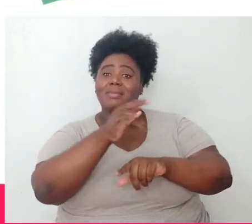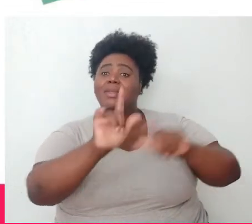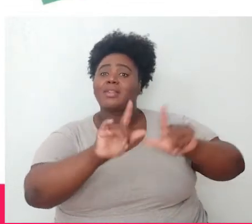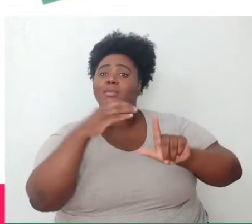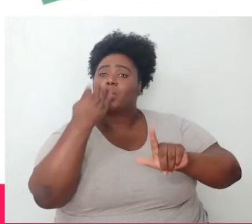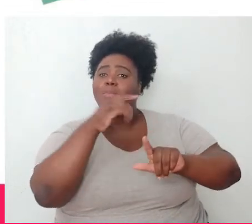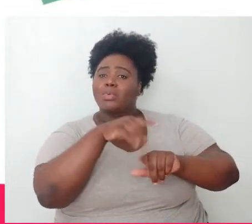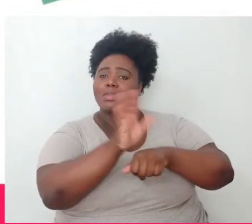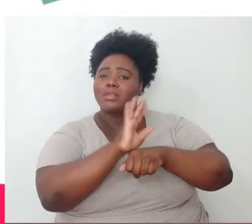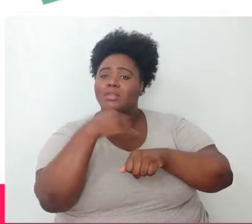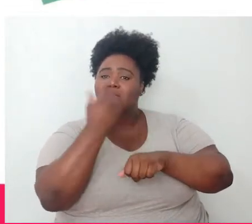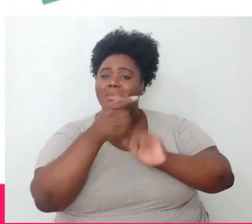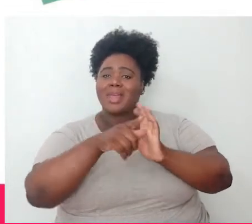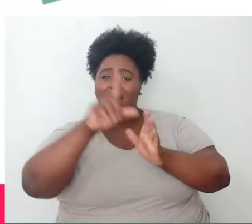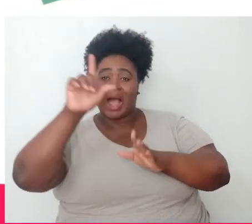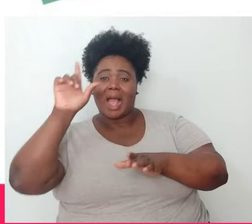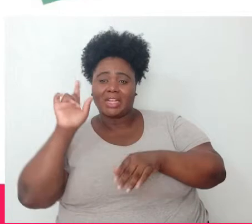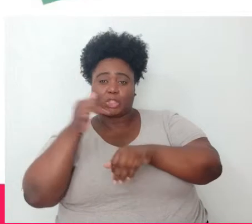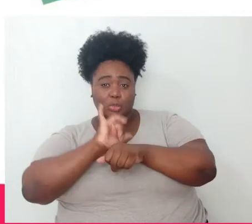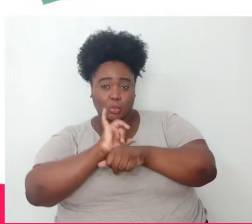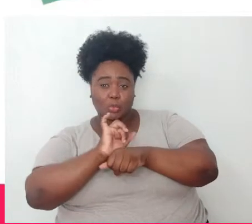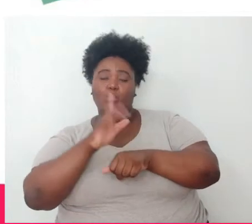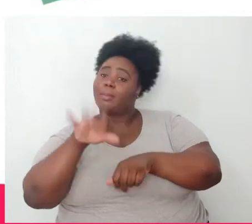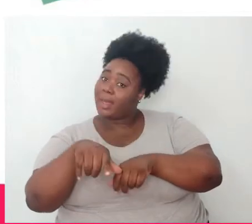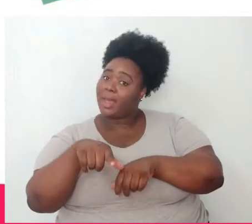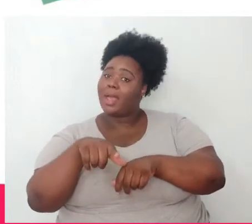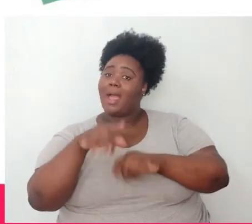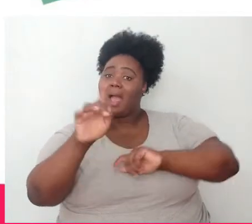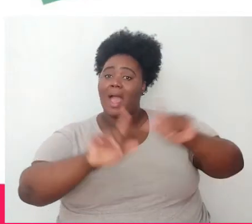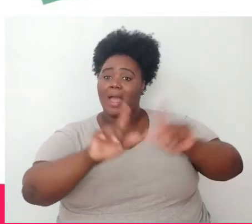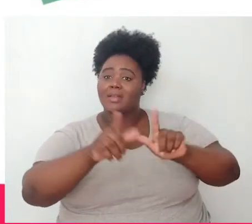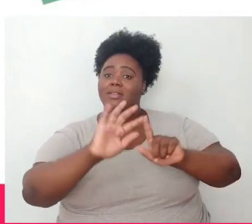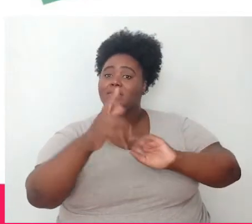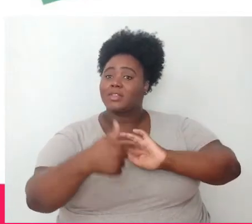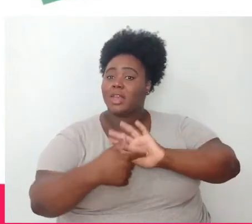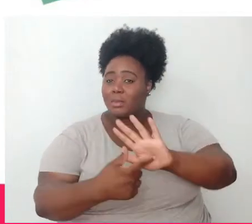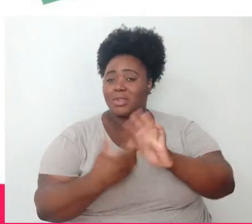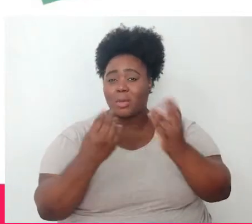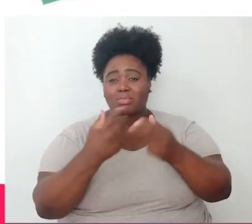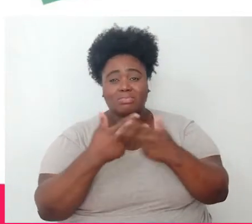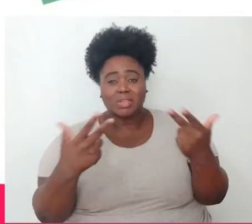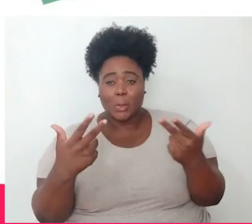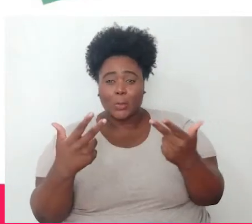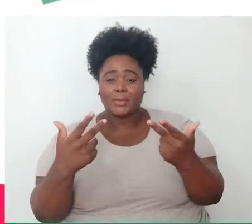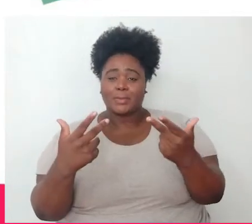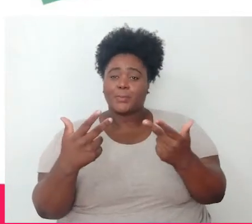Todos esses antecedentes do YouTube, de uma certa maneira, a televisão já anunciava bastante coisa.